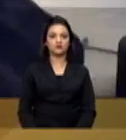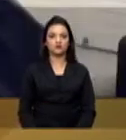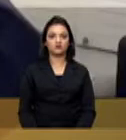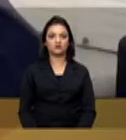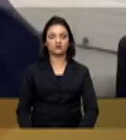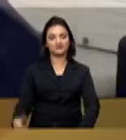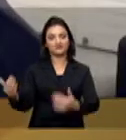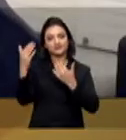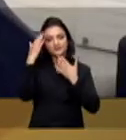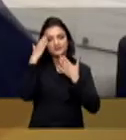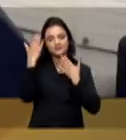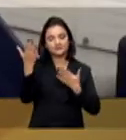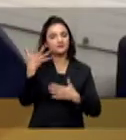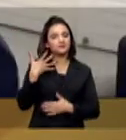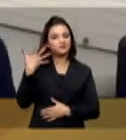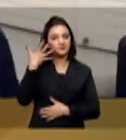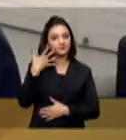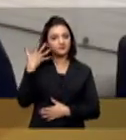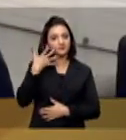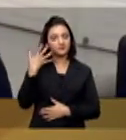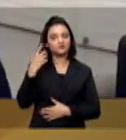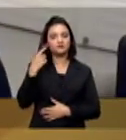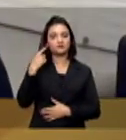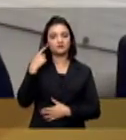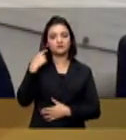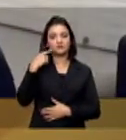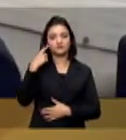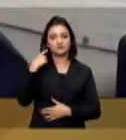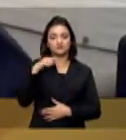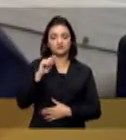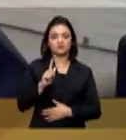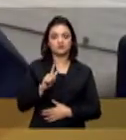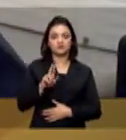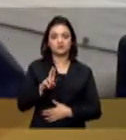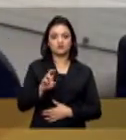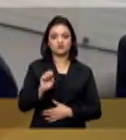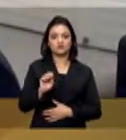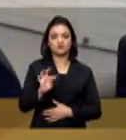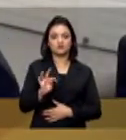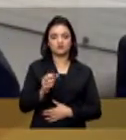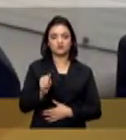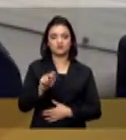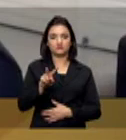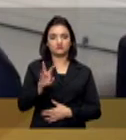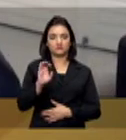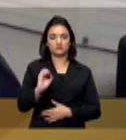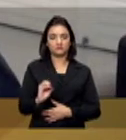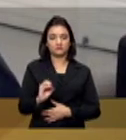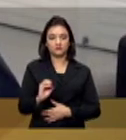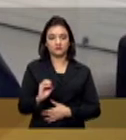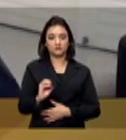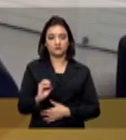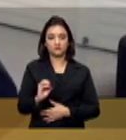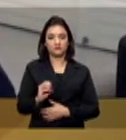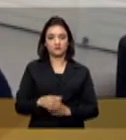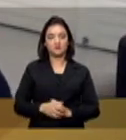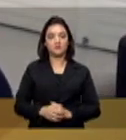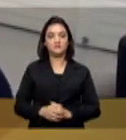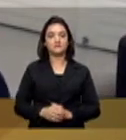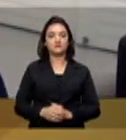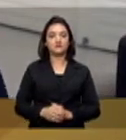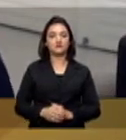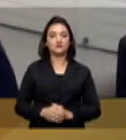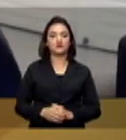Agradeço a intervenção do Dr. Gustavo Zorteia, na qualidade de Defensor Ministro Público Federal. Ministro Luiz Fux. E passo a palavra